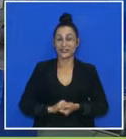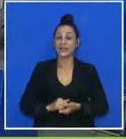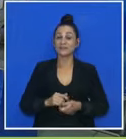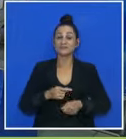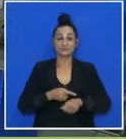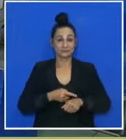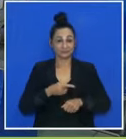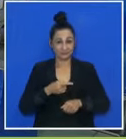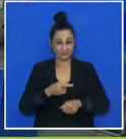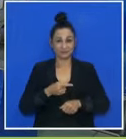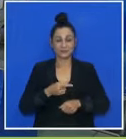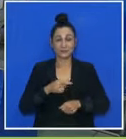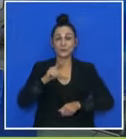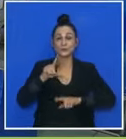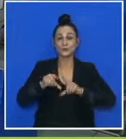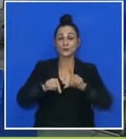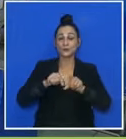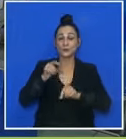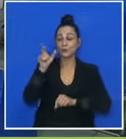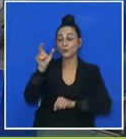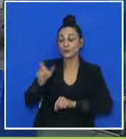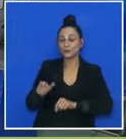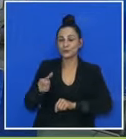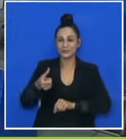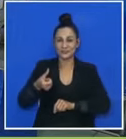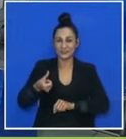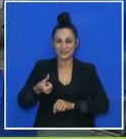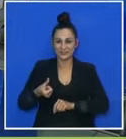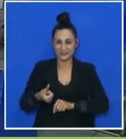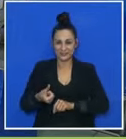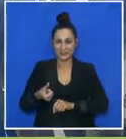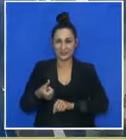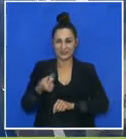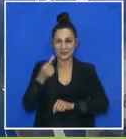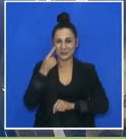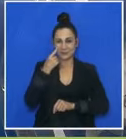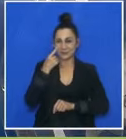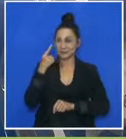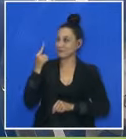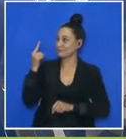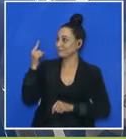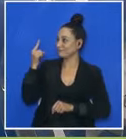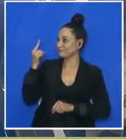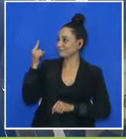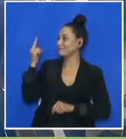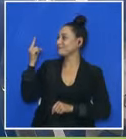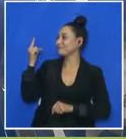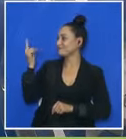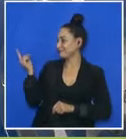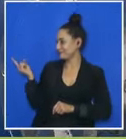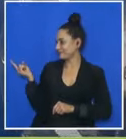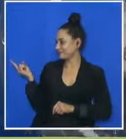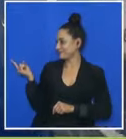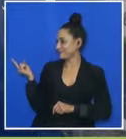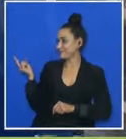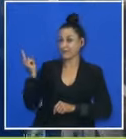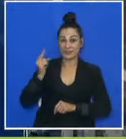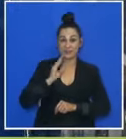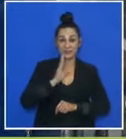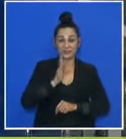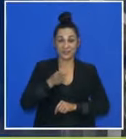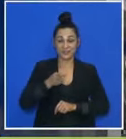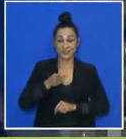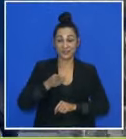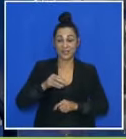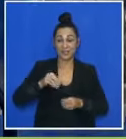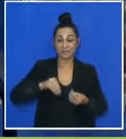Vamos agora realizar o sorteio para a sua coluna 6. Bola posicionada, valendo! E já